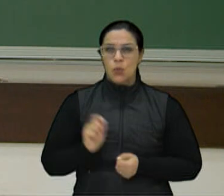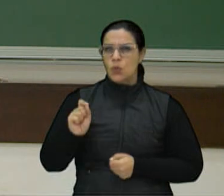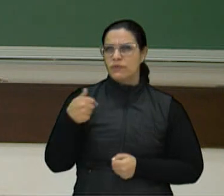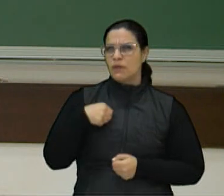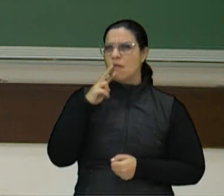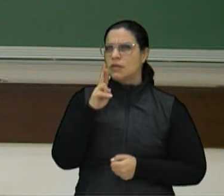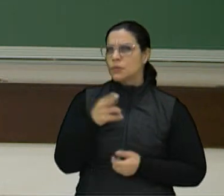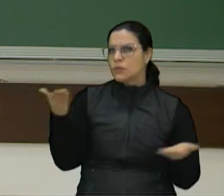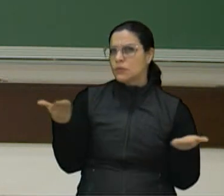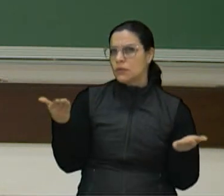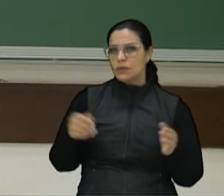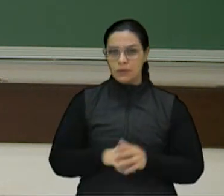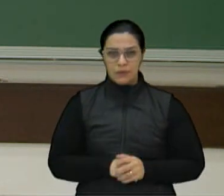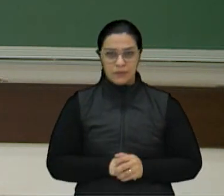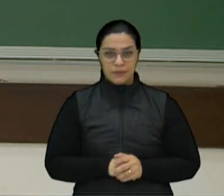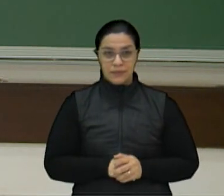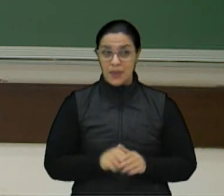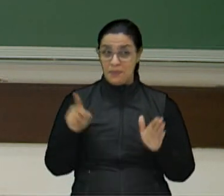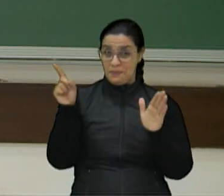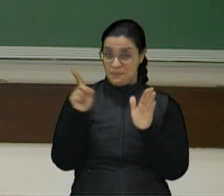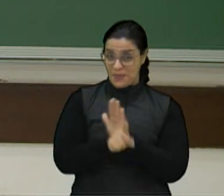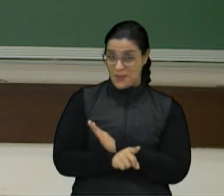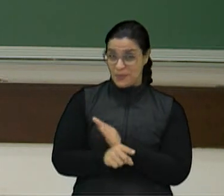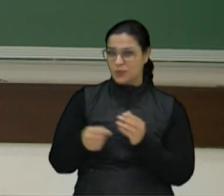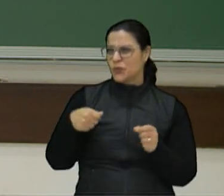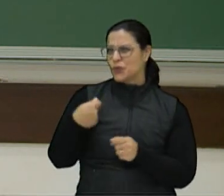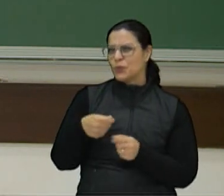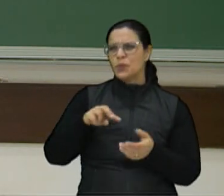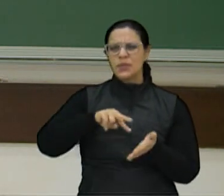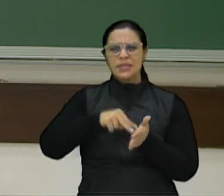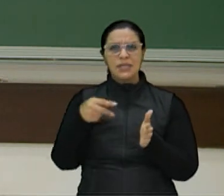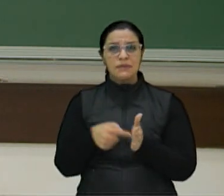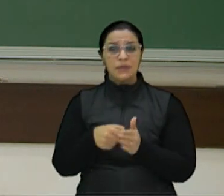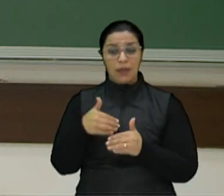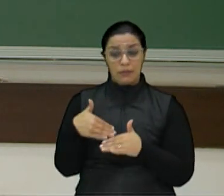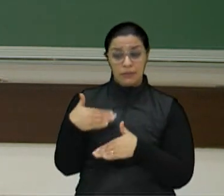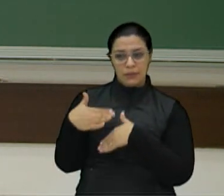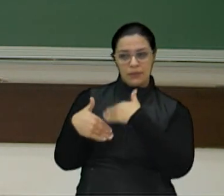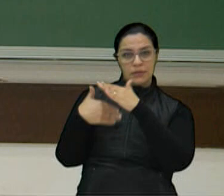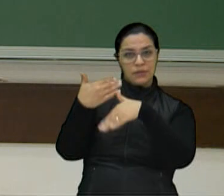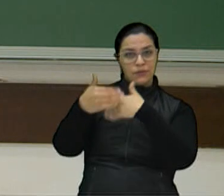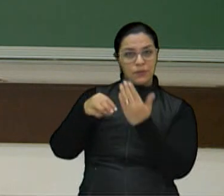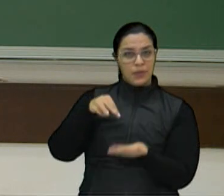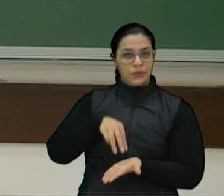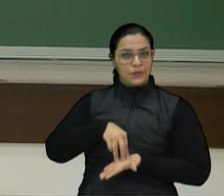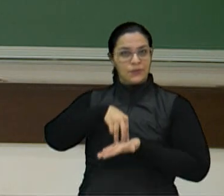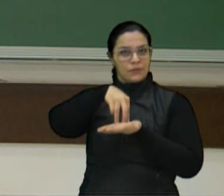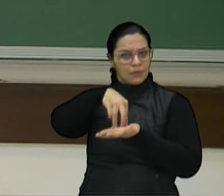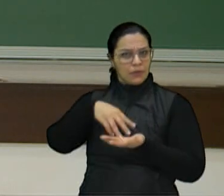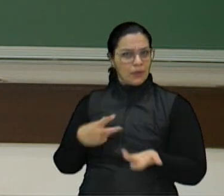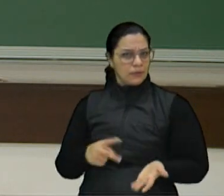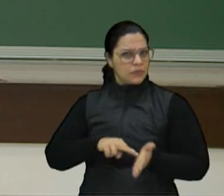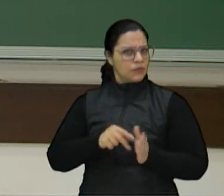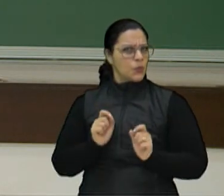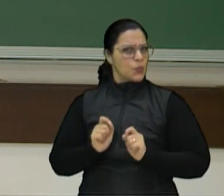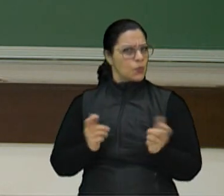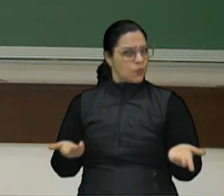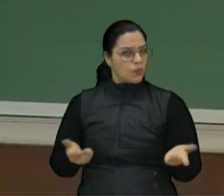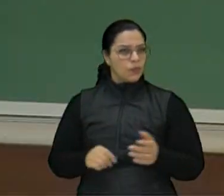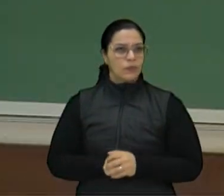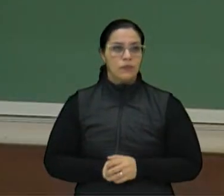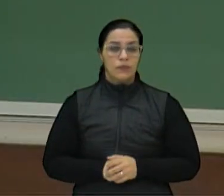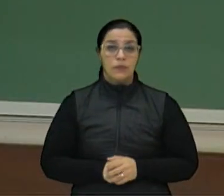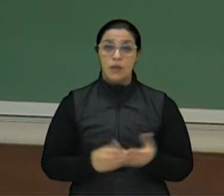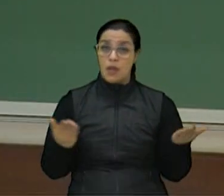O que você respondeu nesta questão sobre o significado do termo desenvolvimento sustentável?